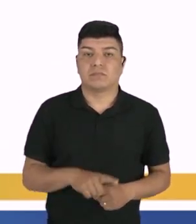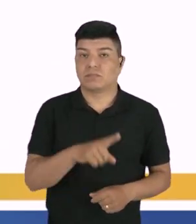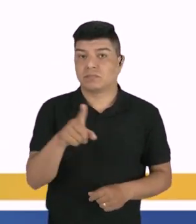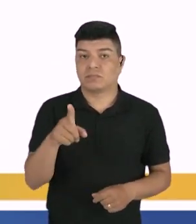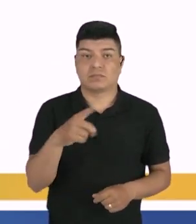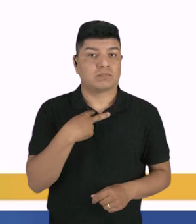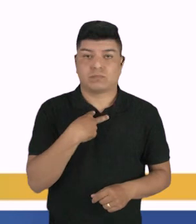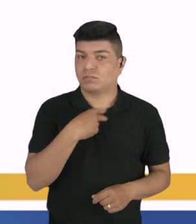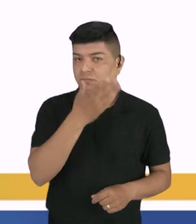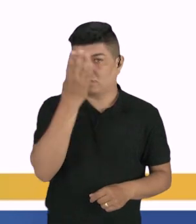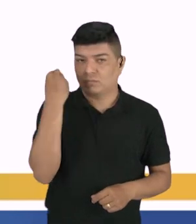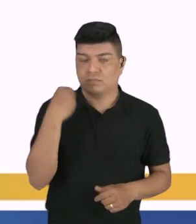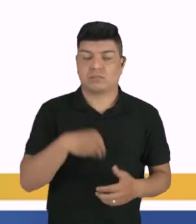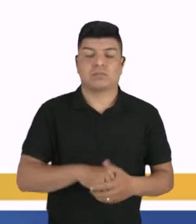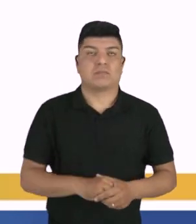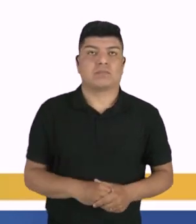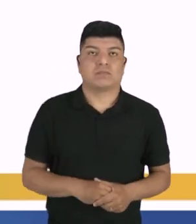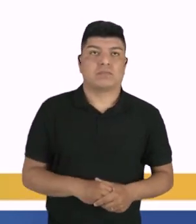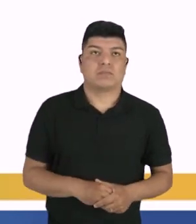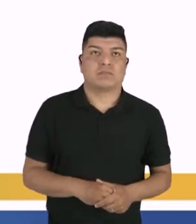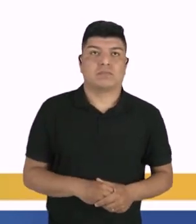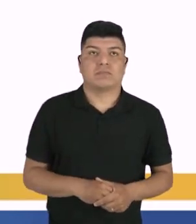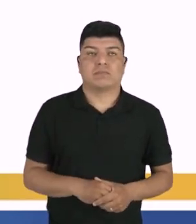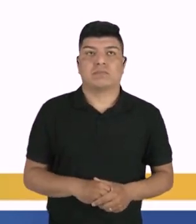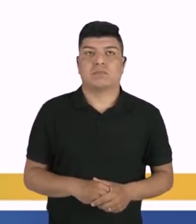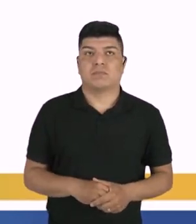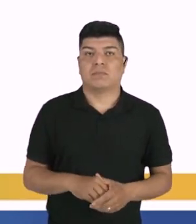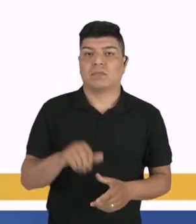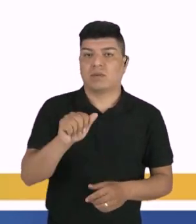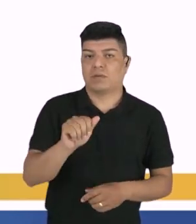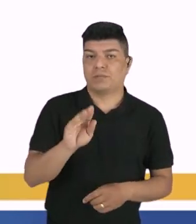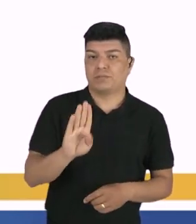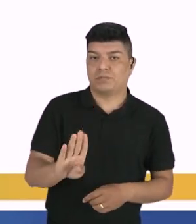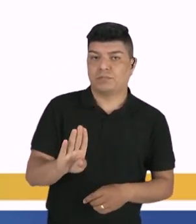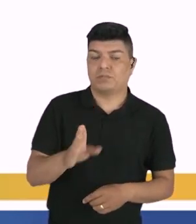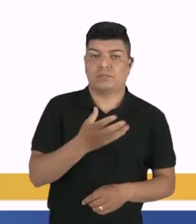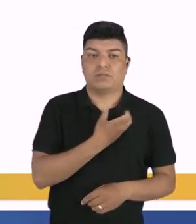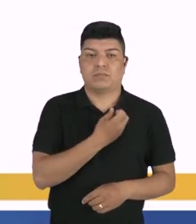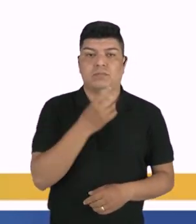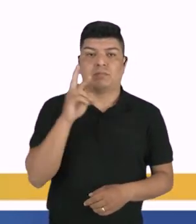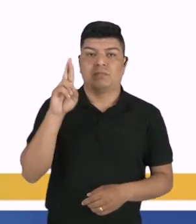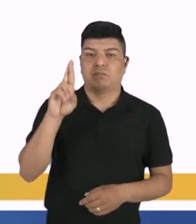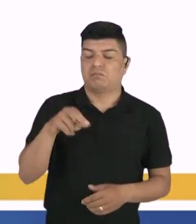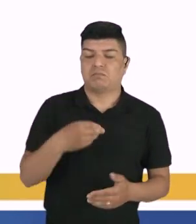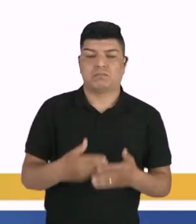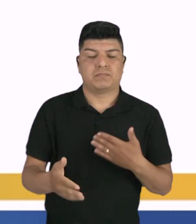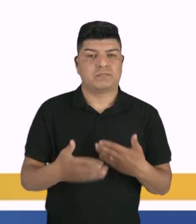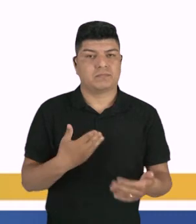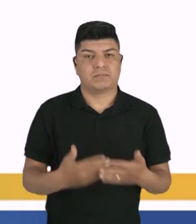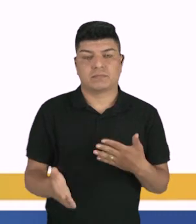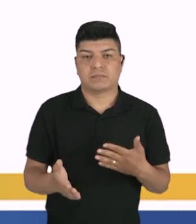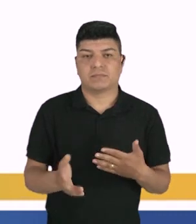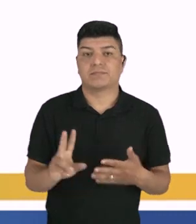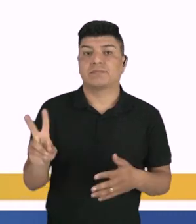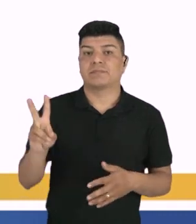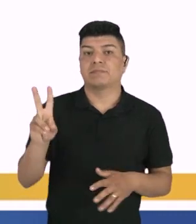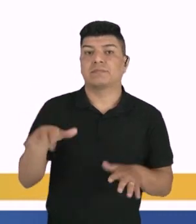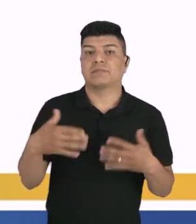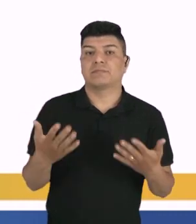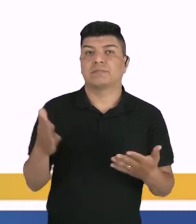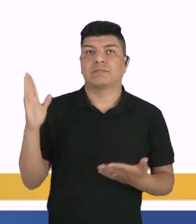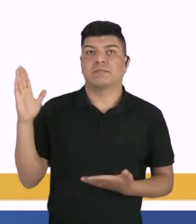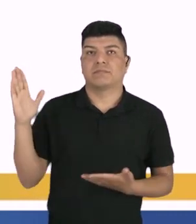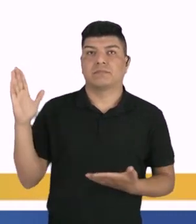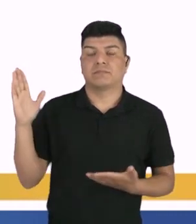Então, vamos lá, para não se esquecer, né? Sendo A e B números reais quaisquer, valerão as seguintes fórmulas.